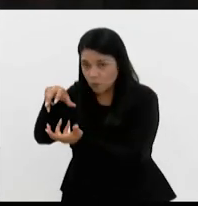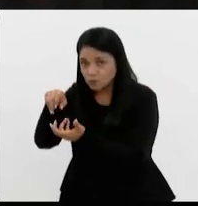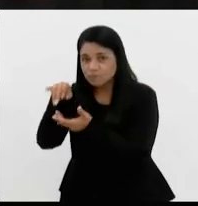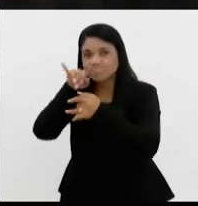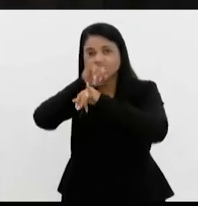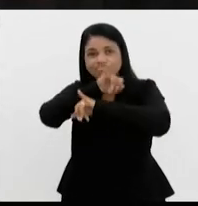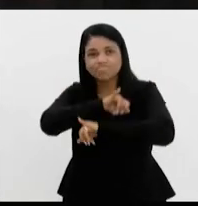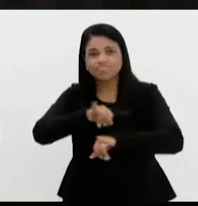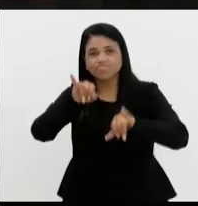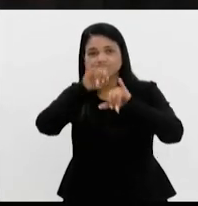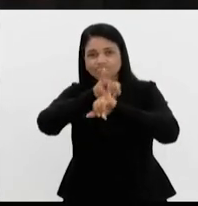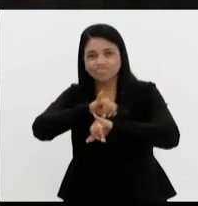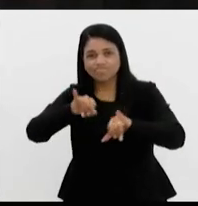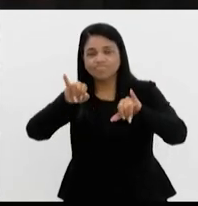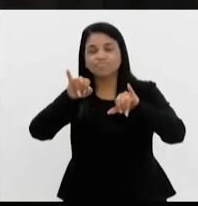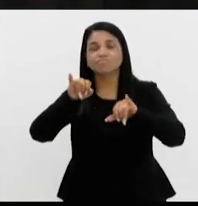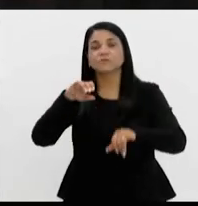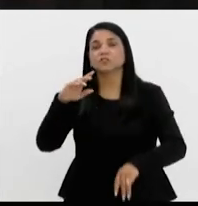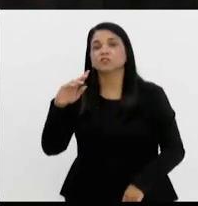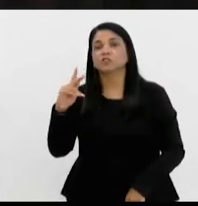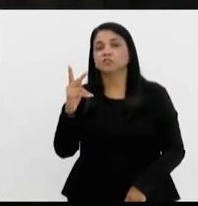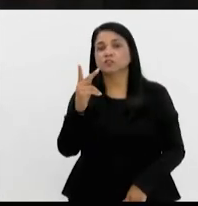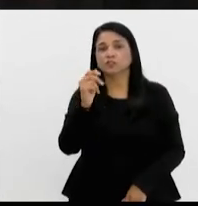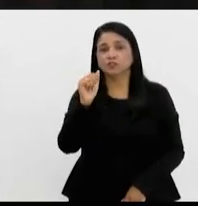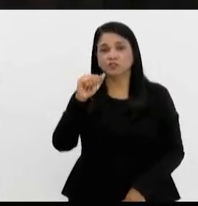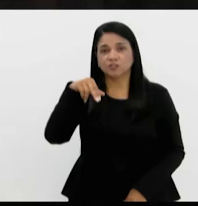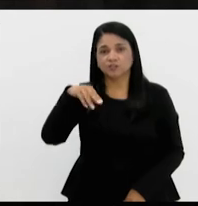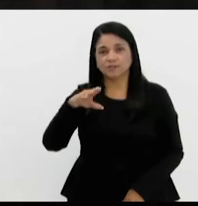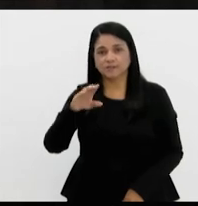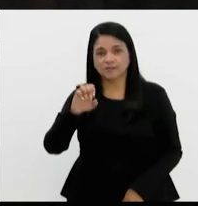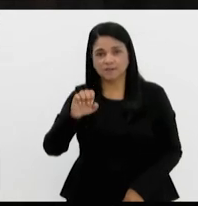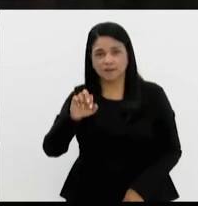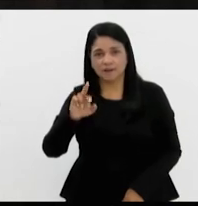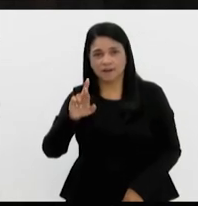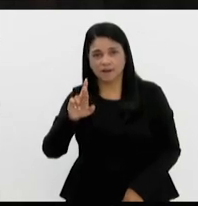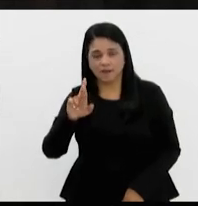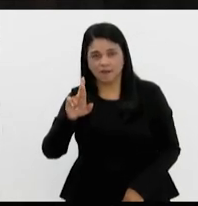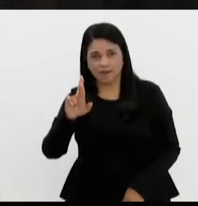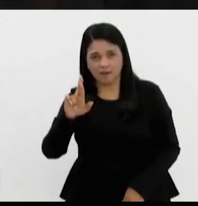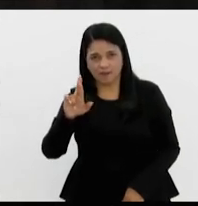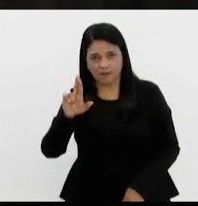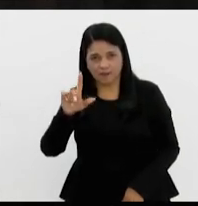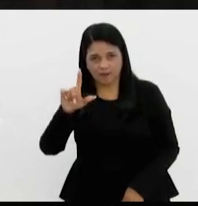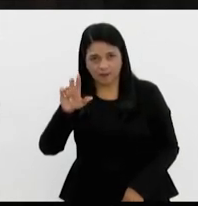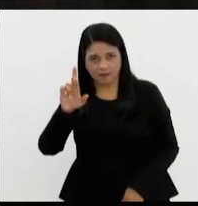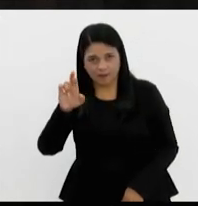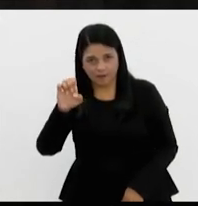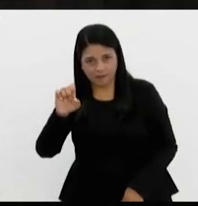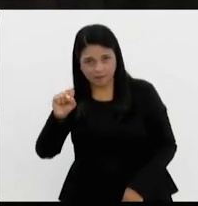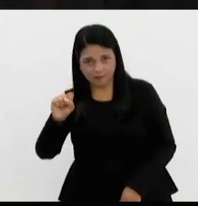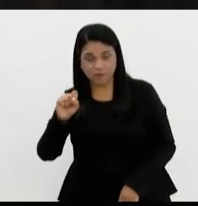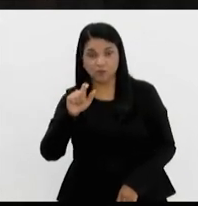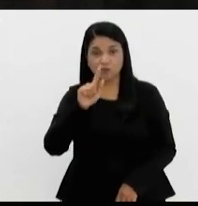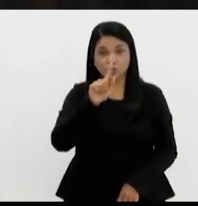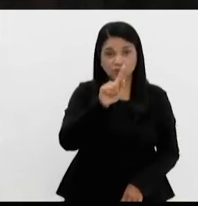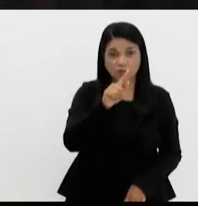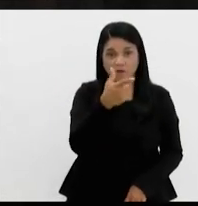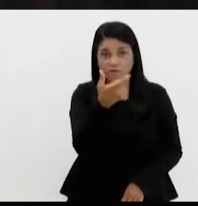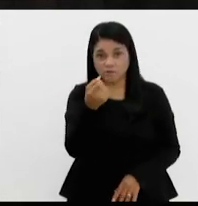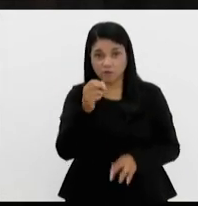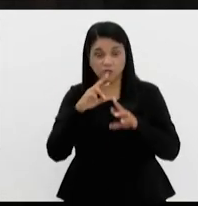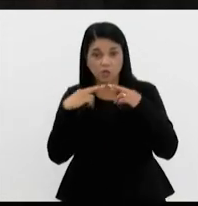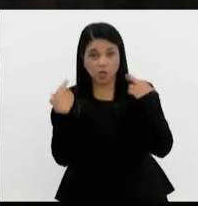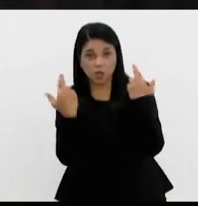noticiando. Os chanceleres do G20 estão reunidos na cidade do Rio de